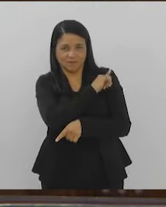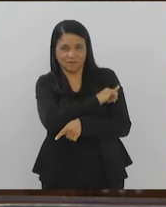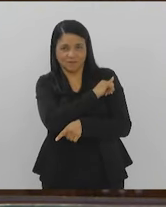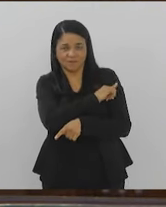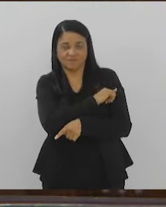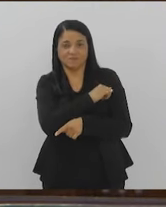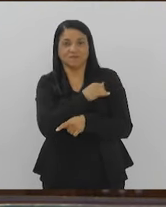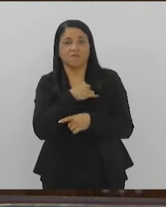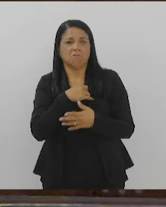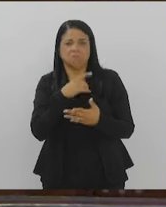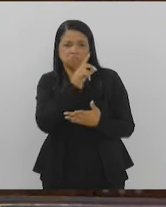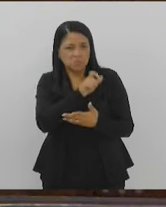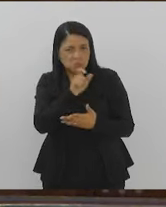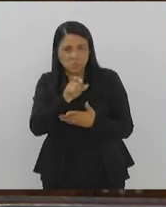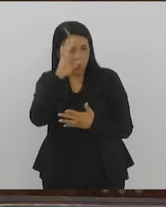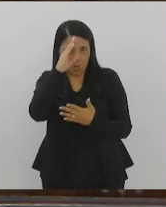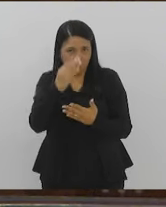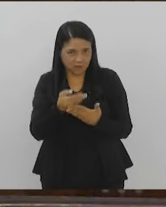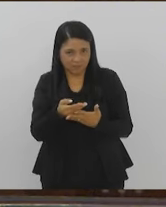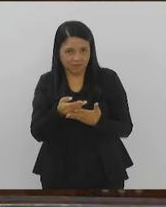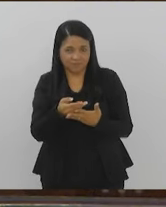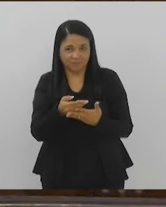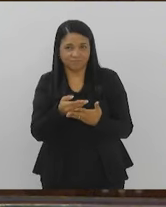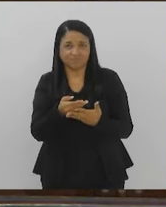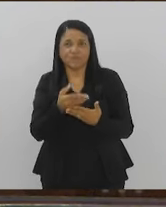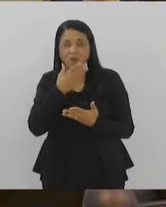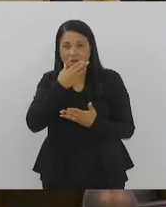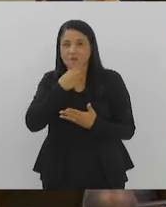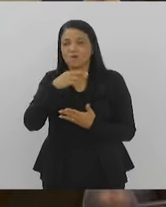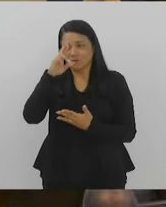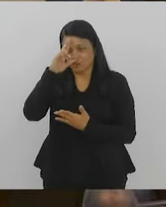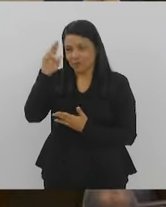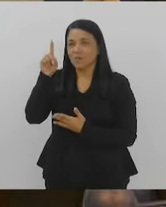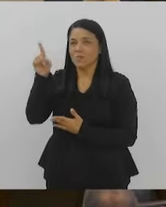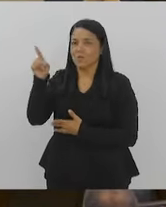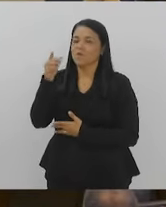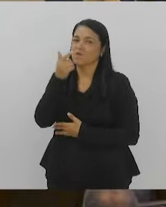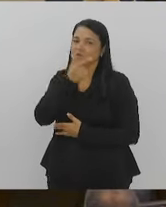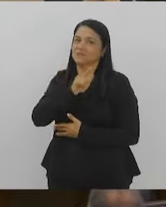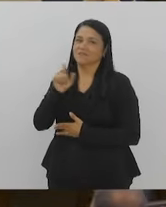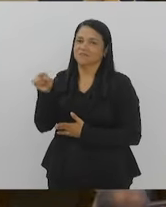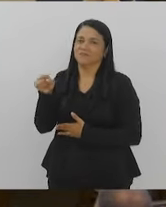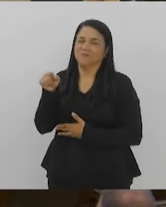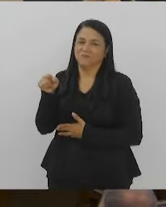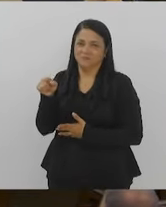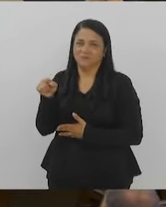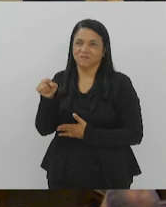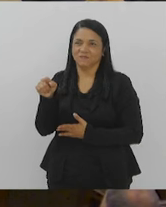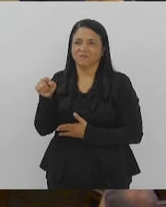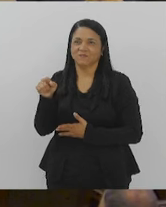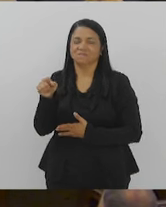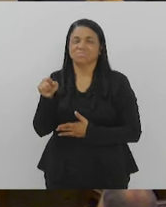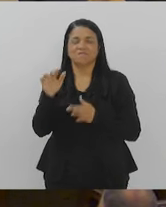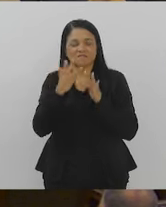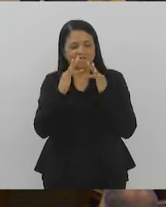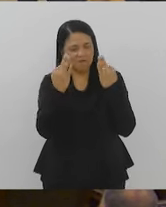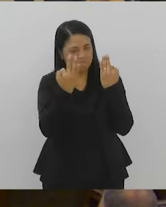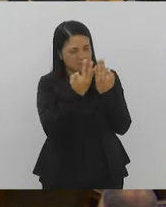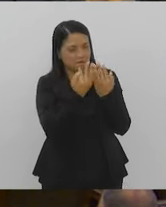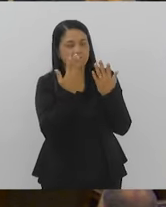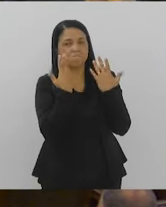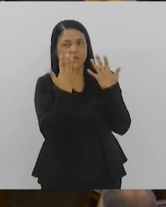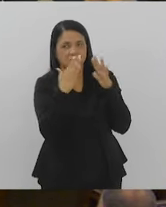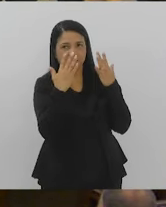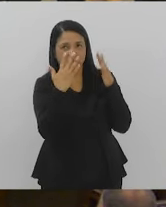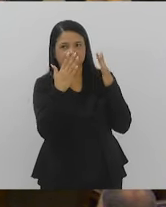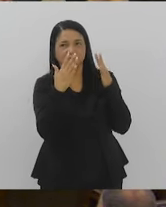não acreditavam, o Senhor conseguiu. Parabéns a esta querida família. Obrigado, deputado